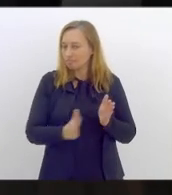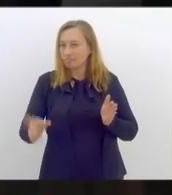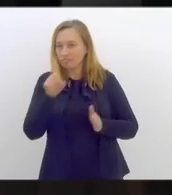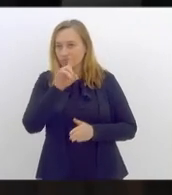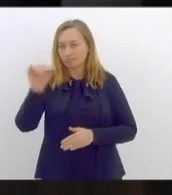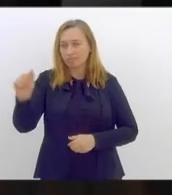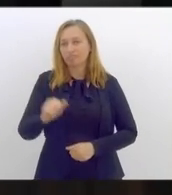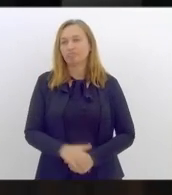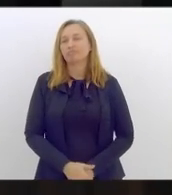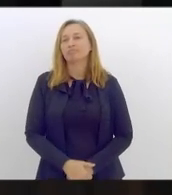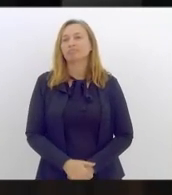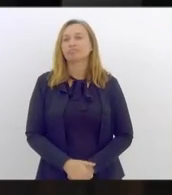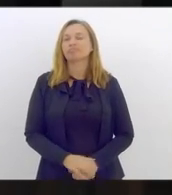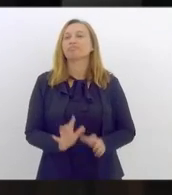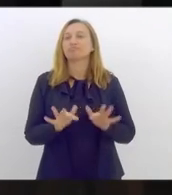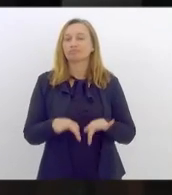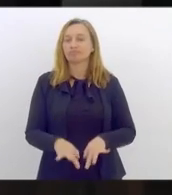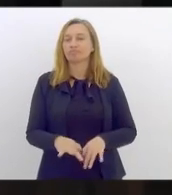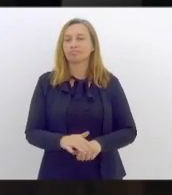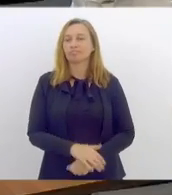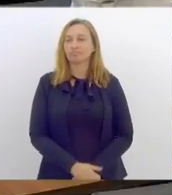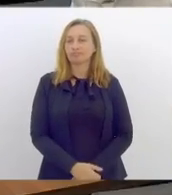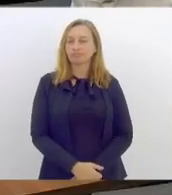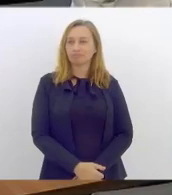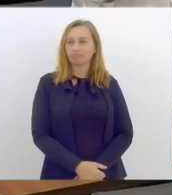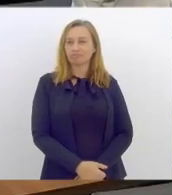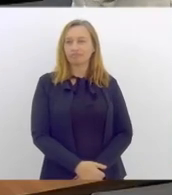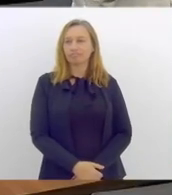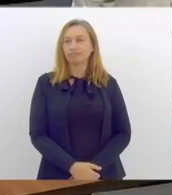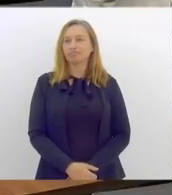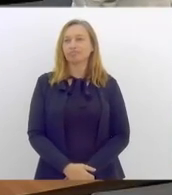com a ordem do dia está suspensa sessão